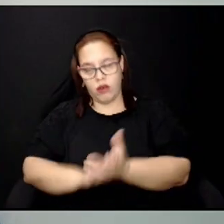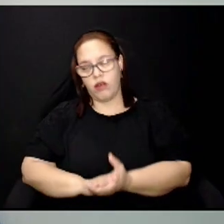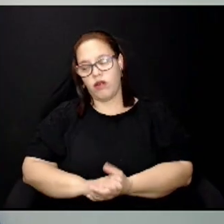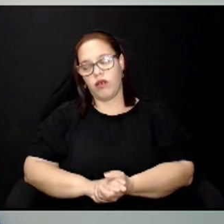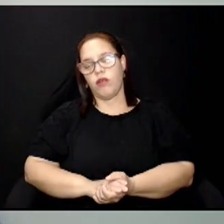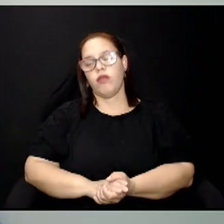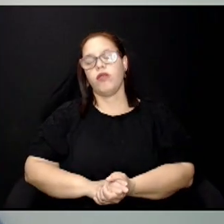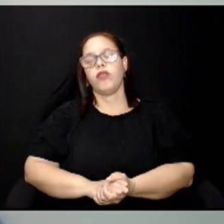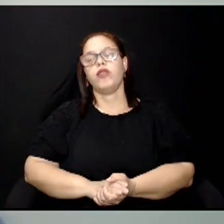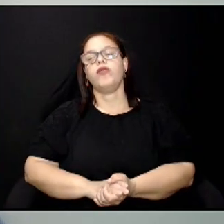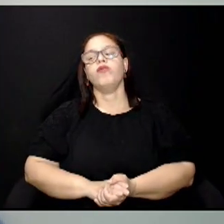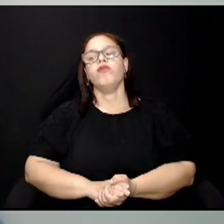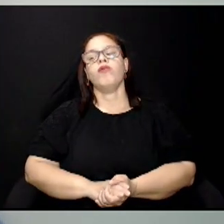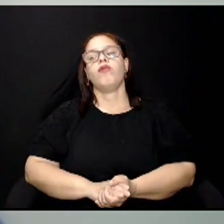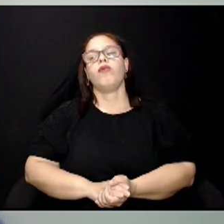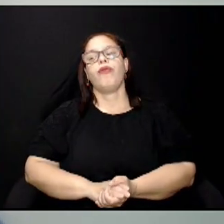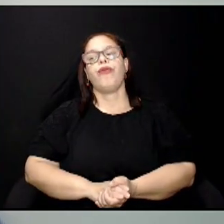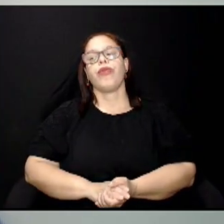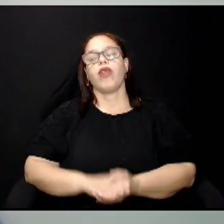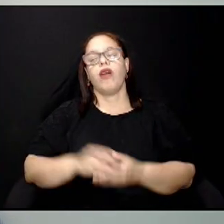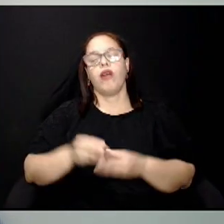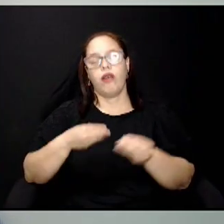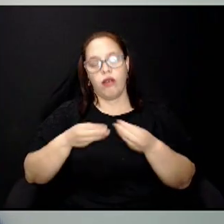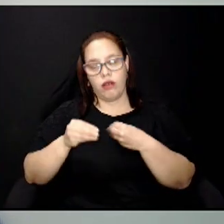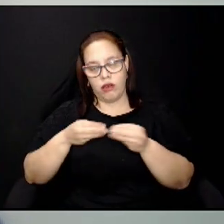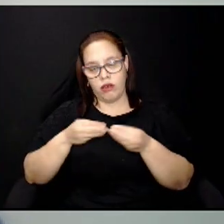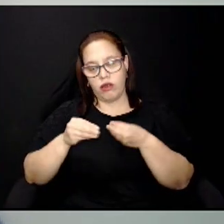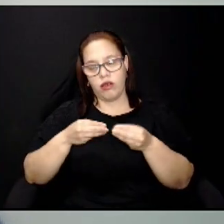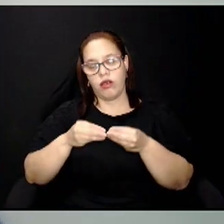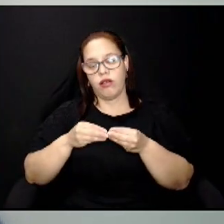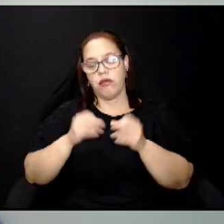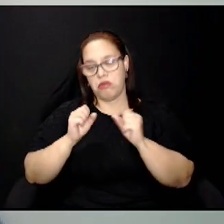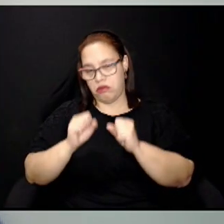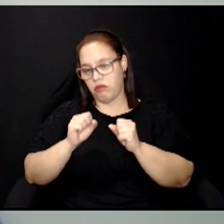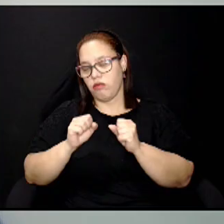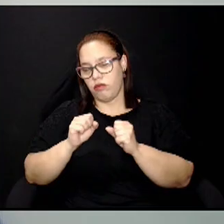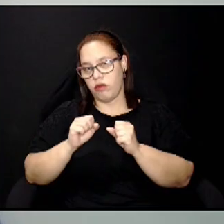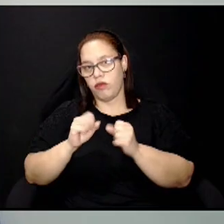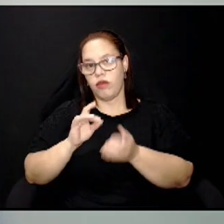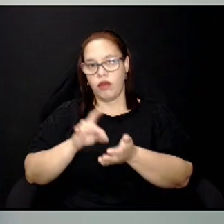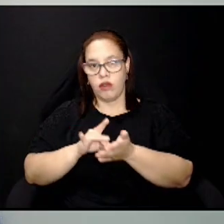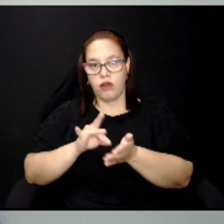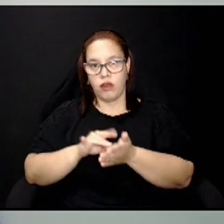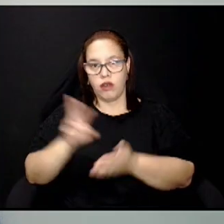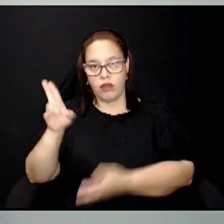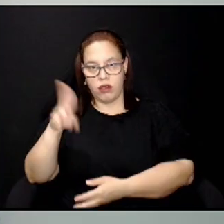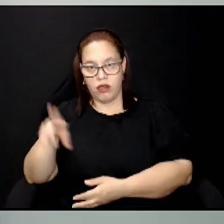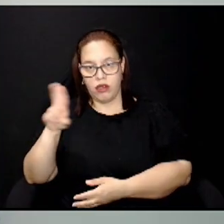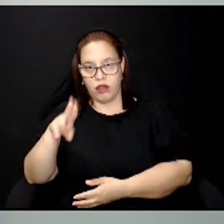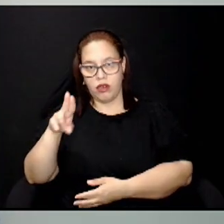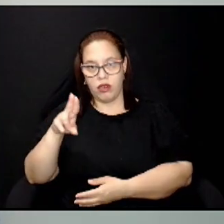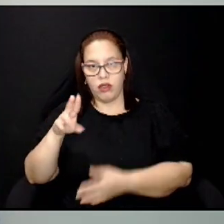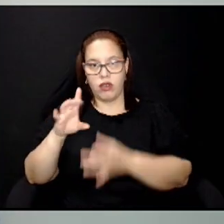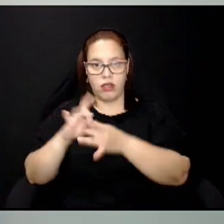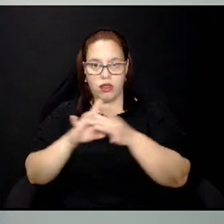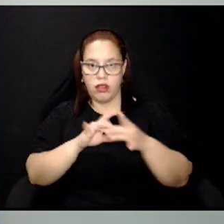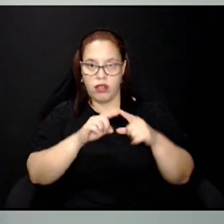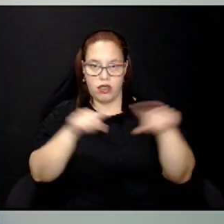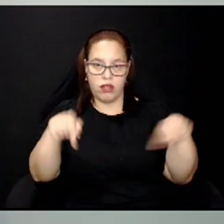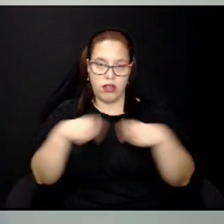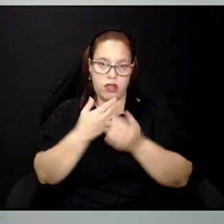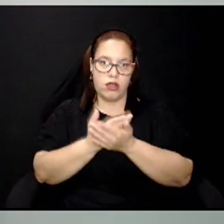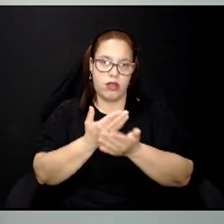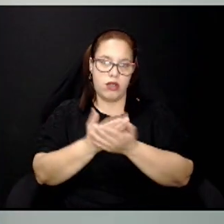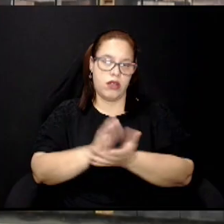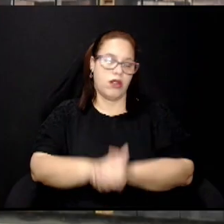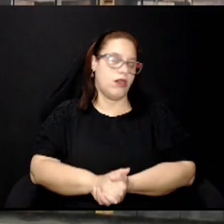coisa bem flexível, né, para que ele possa realmente utilizar no seu contexto de sala de aula.